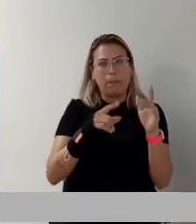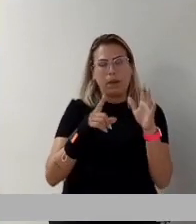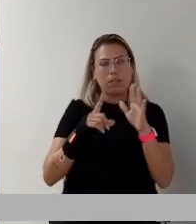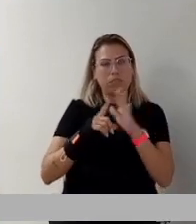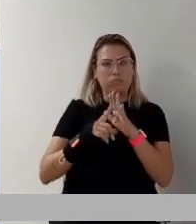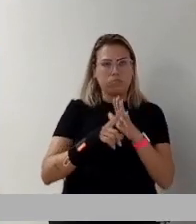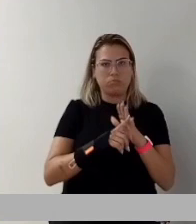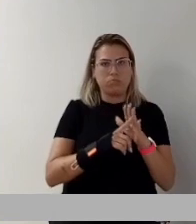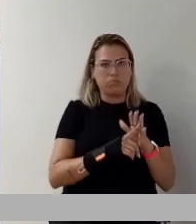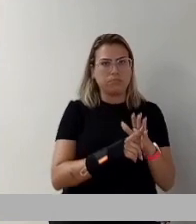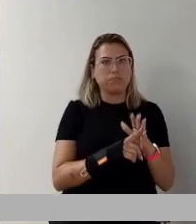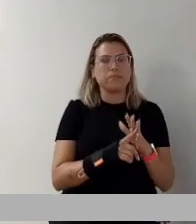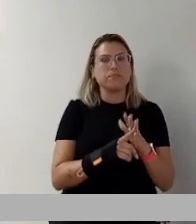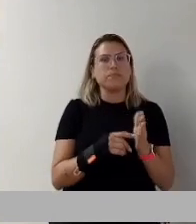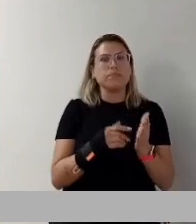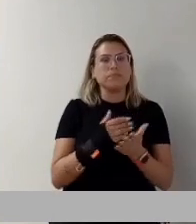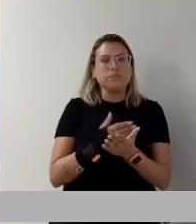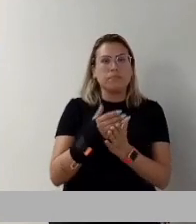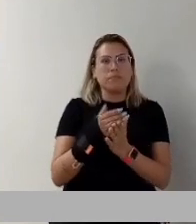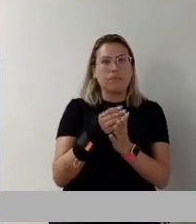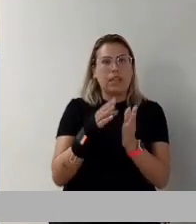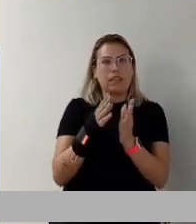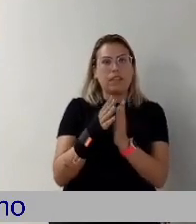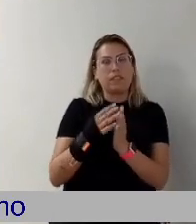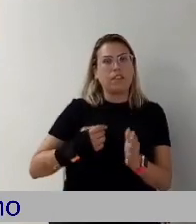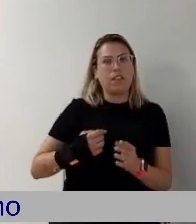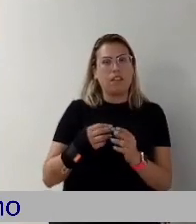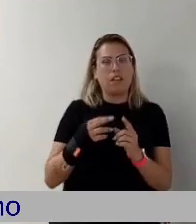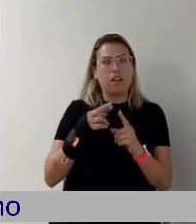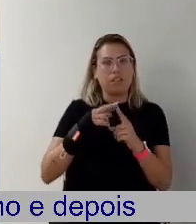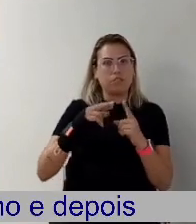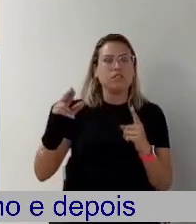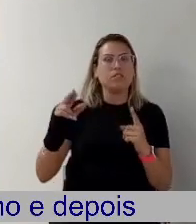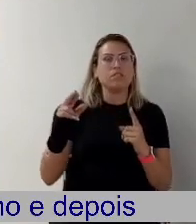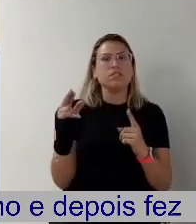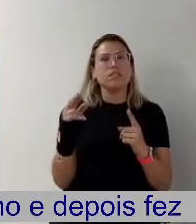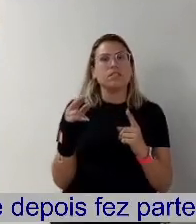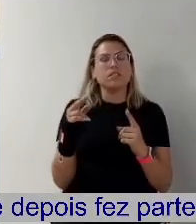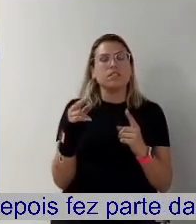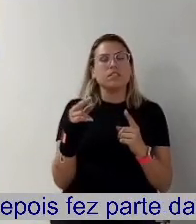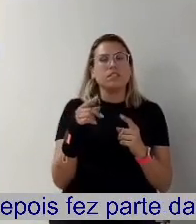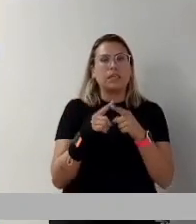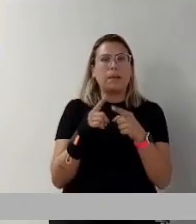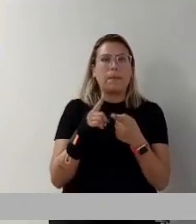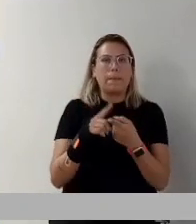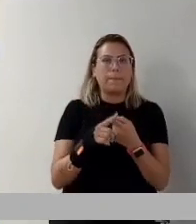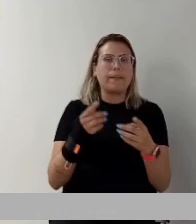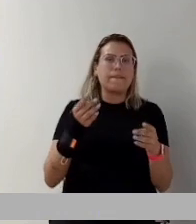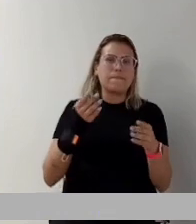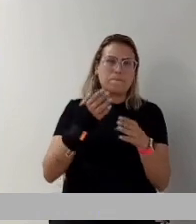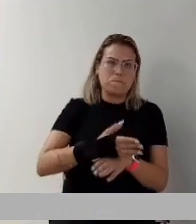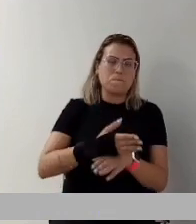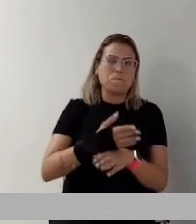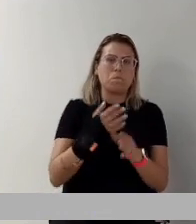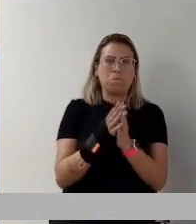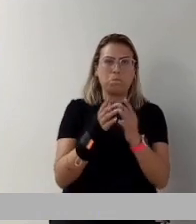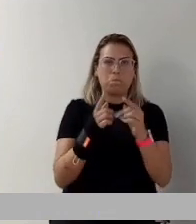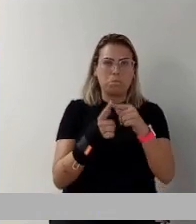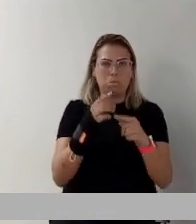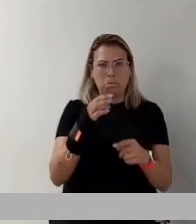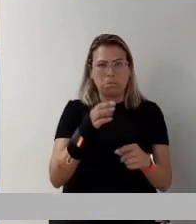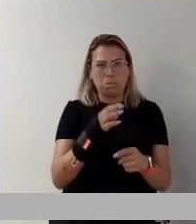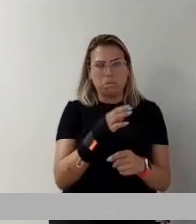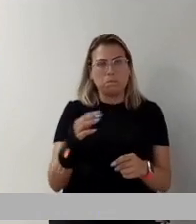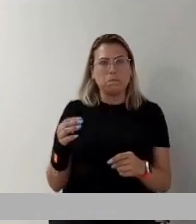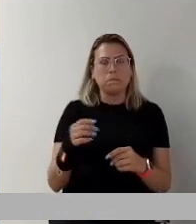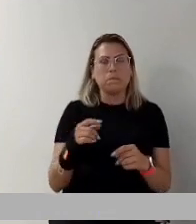ingressou na vida religiosa como irmão do santíssimo e depois fez parte da hte Franciscana onde